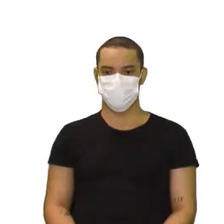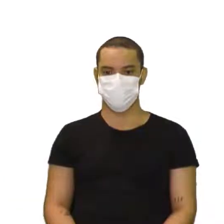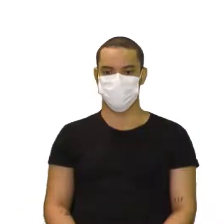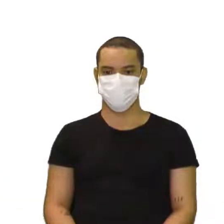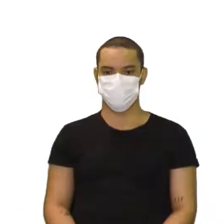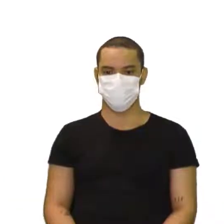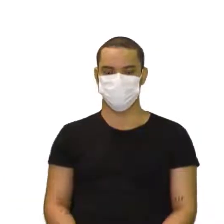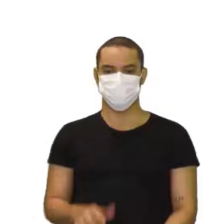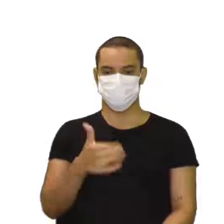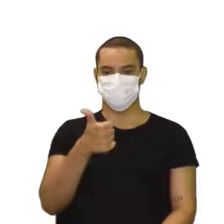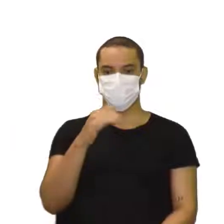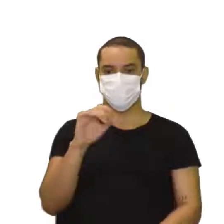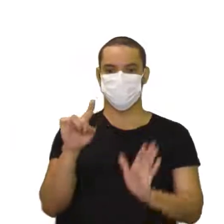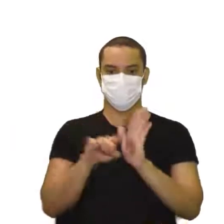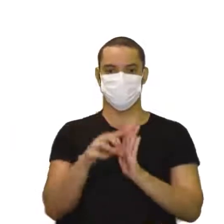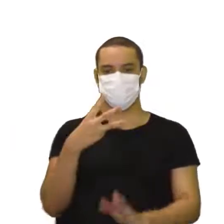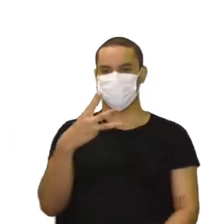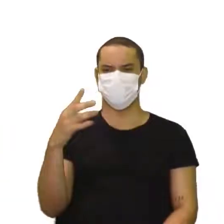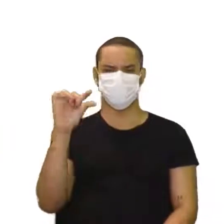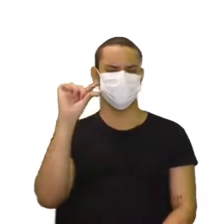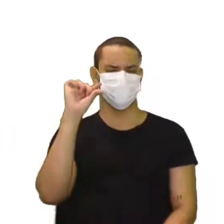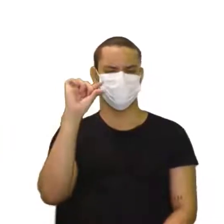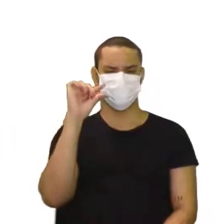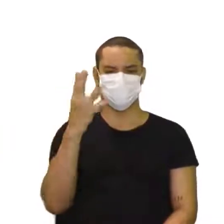é imensamente pequena.